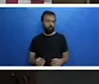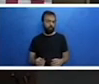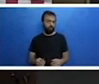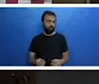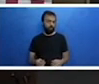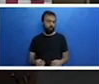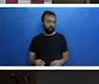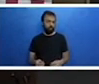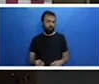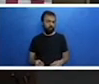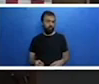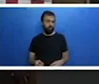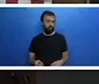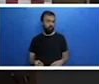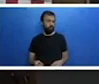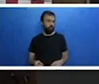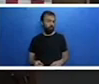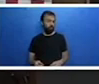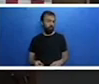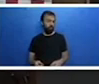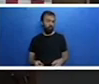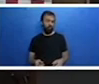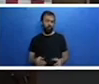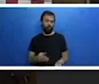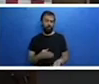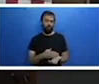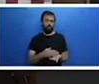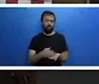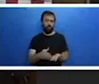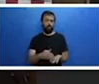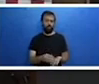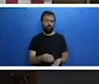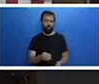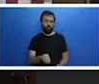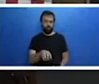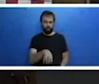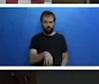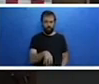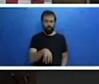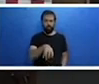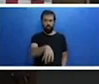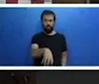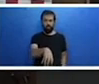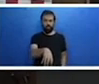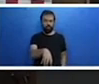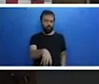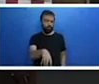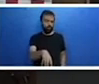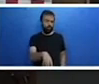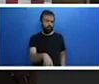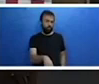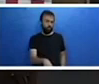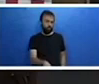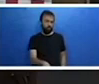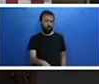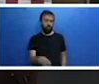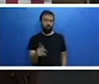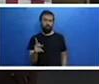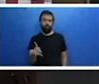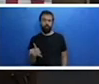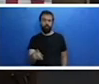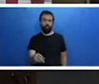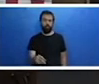Então, como nesse tabuleiro aqui, ela começa, ela que vem para frente, tá vendo? Sempre na casa escura